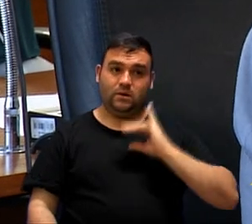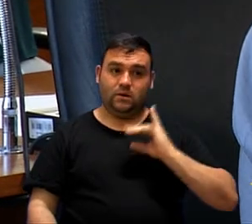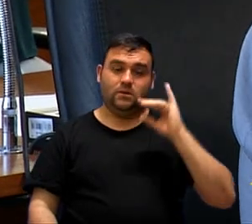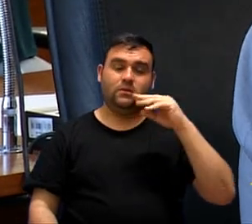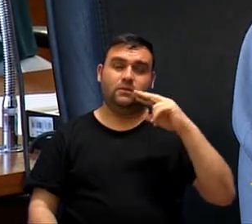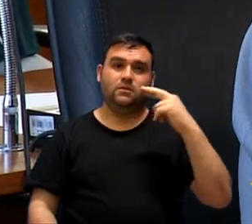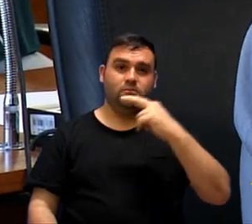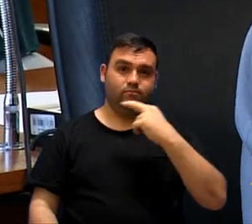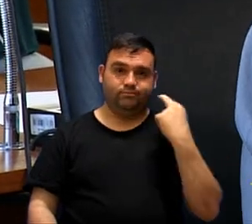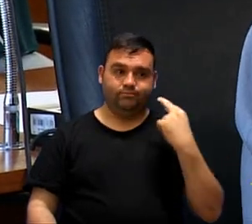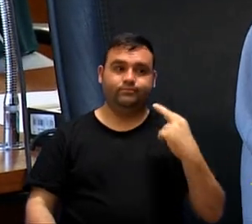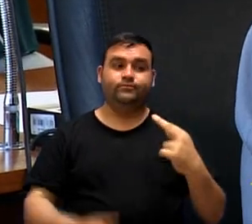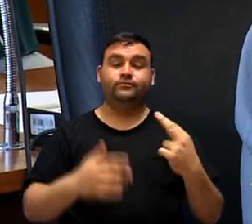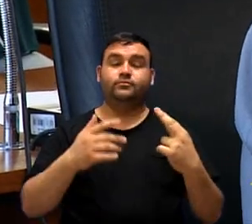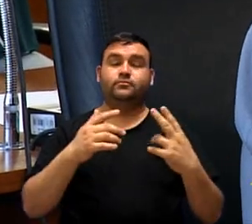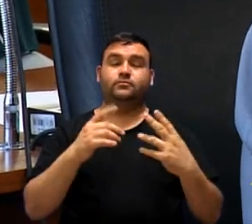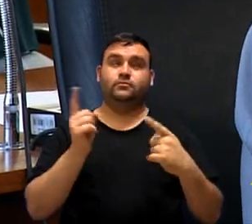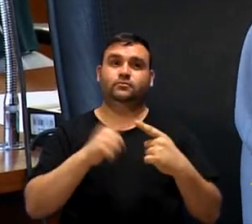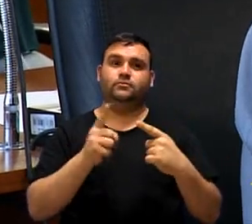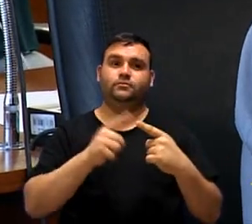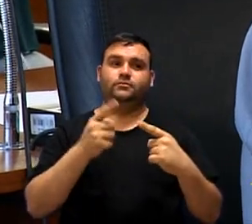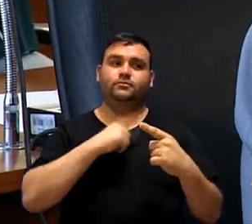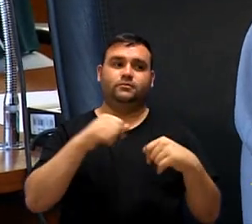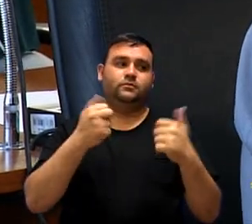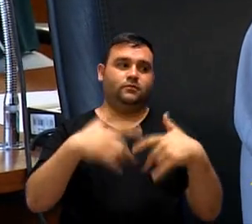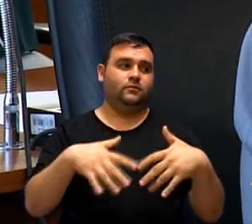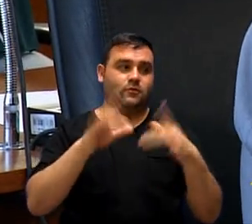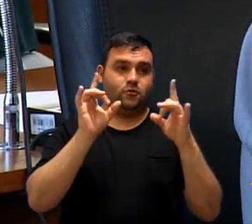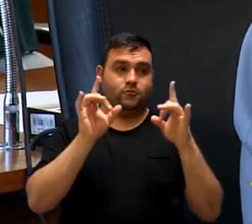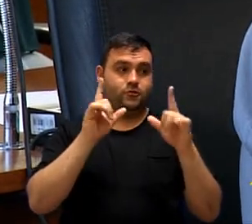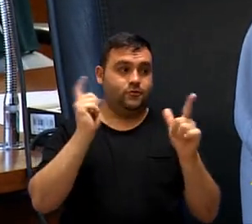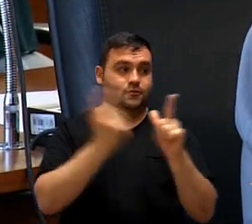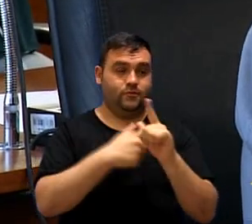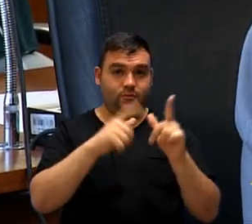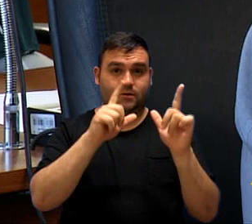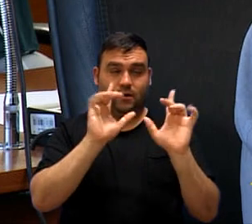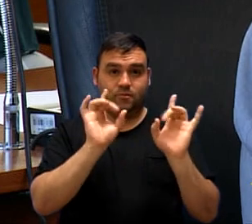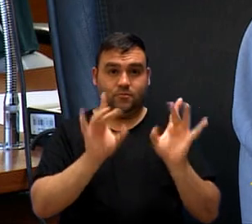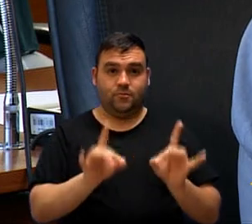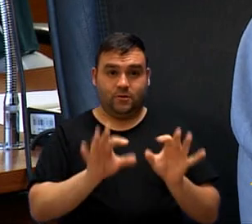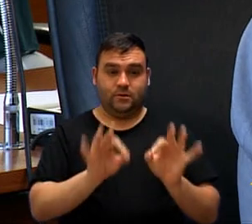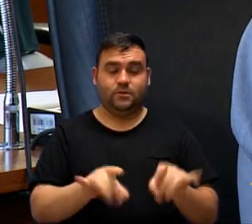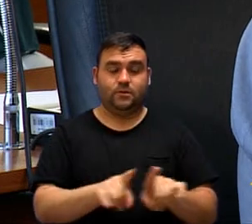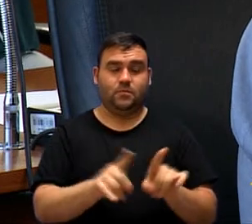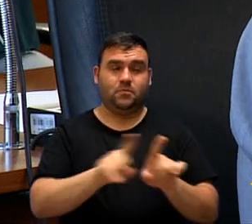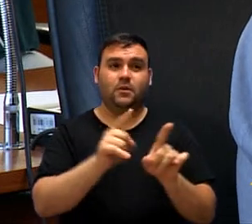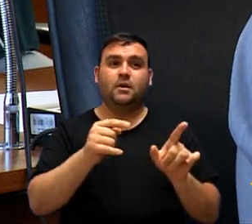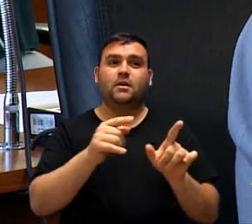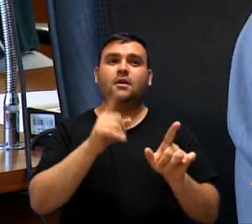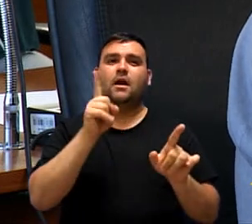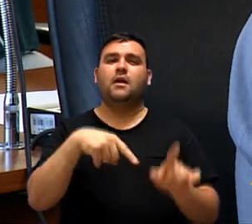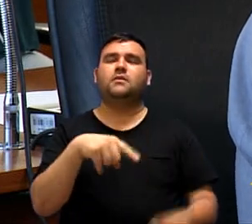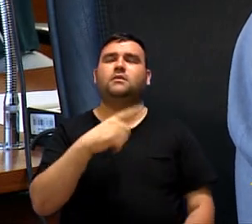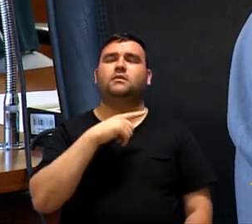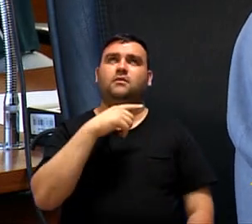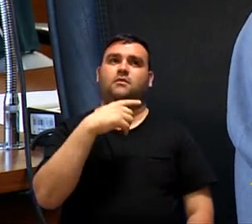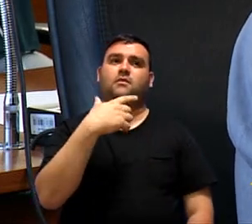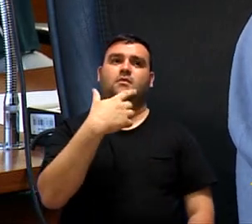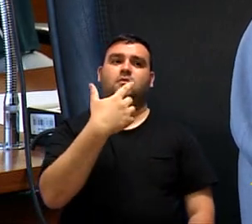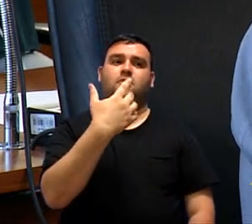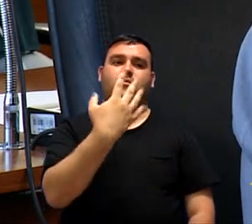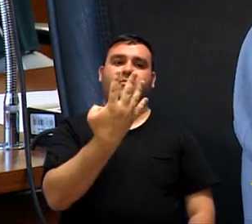Dívida, bom, da administração está aqui. Dívida consolidada, dívida Luiz Santos administração também. Direta,